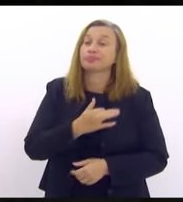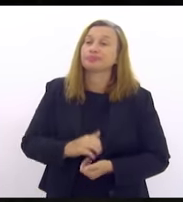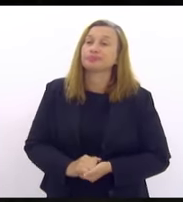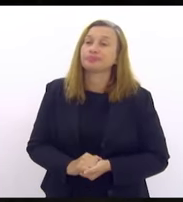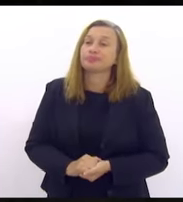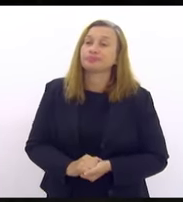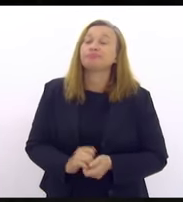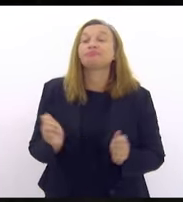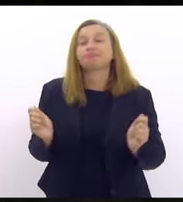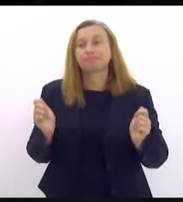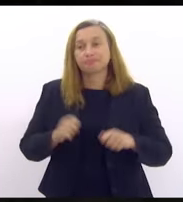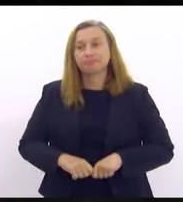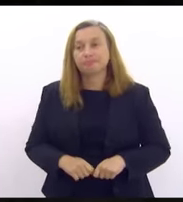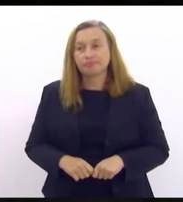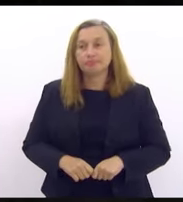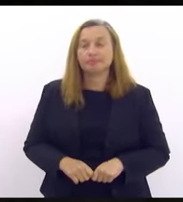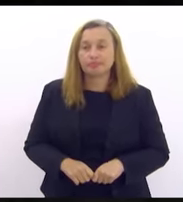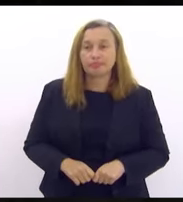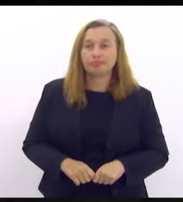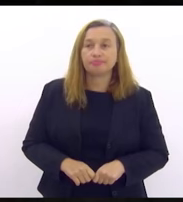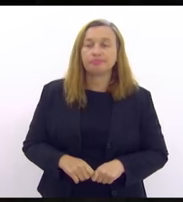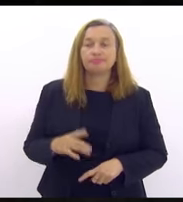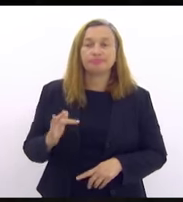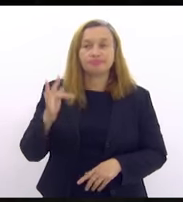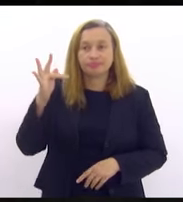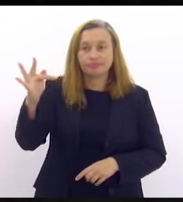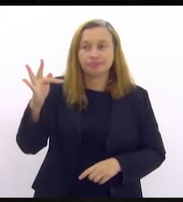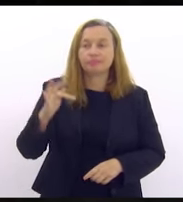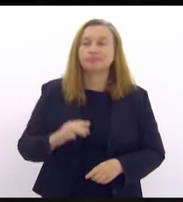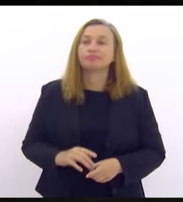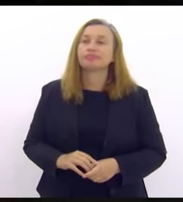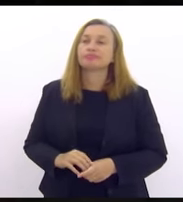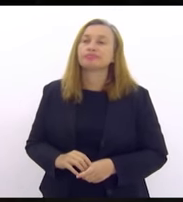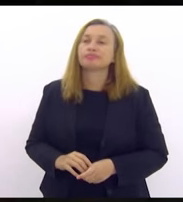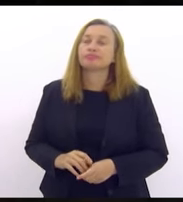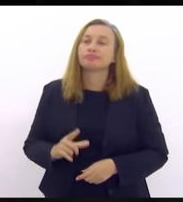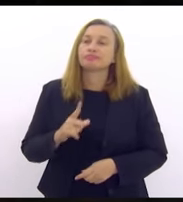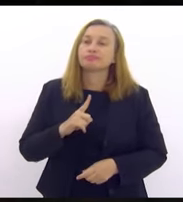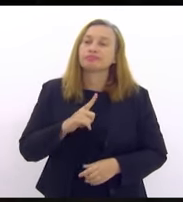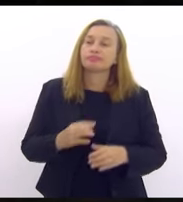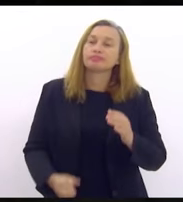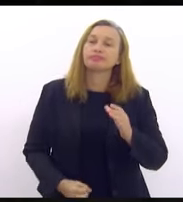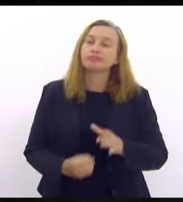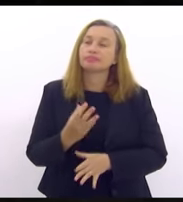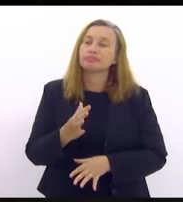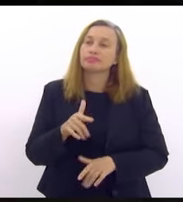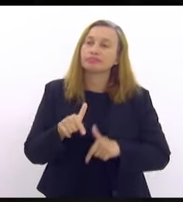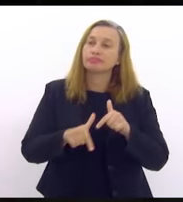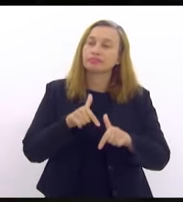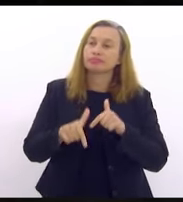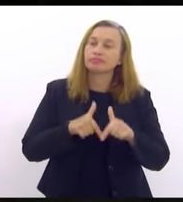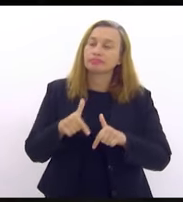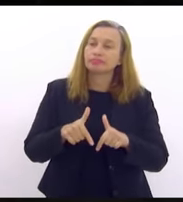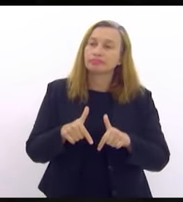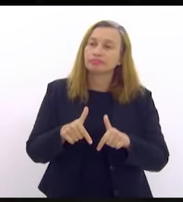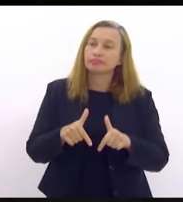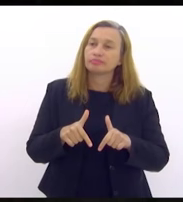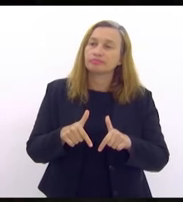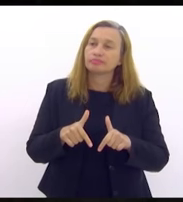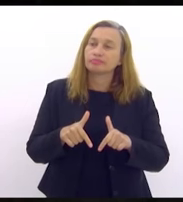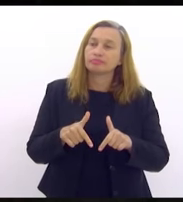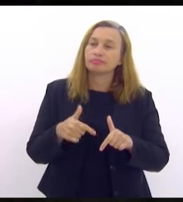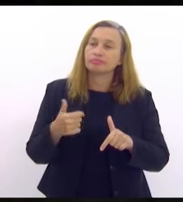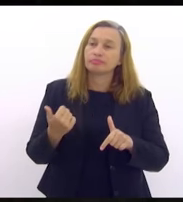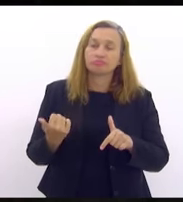a possibilidade talvez futura de se ter que criar trabalho sem exatamente ter o